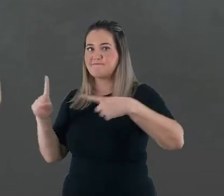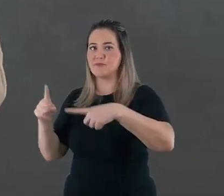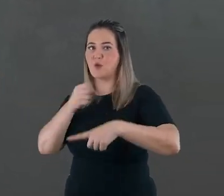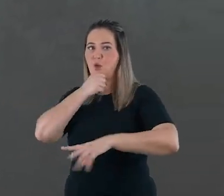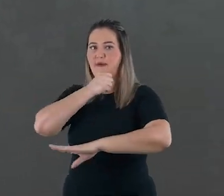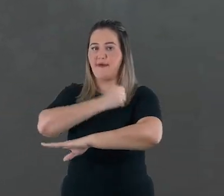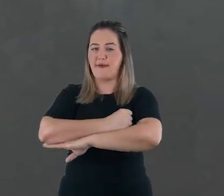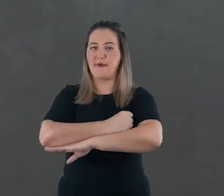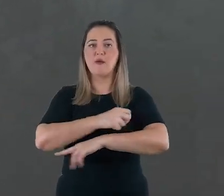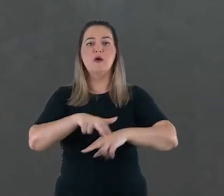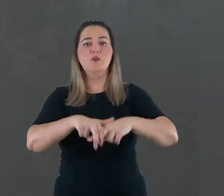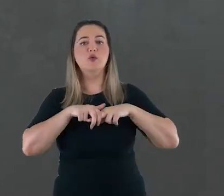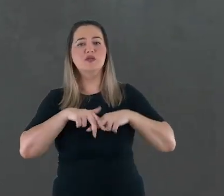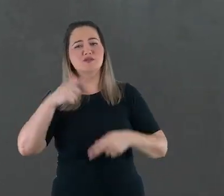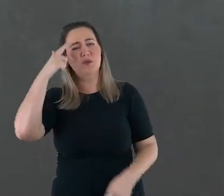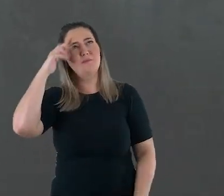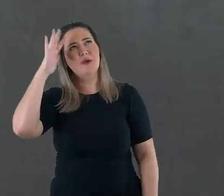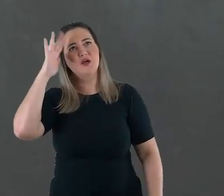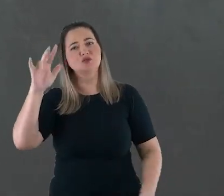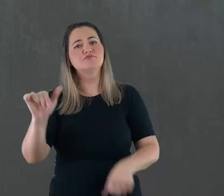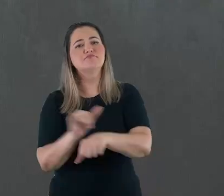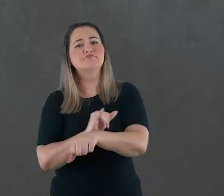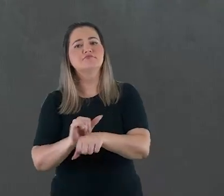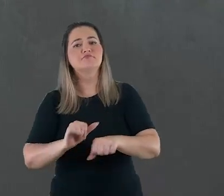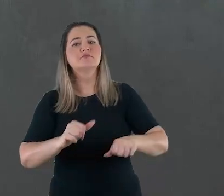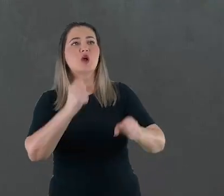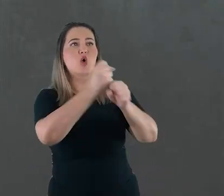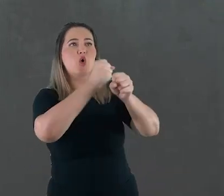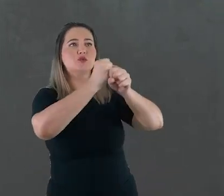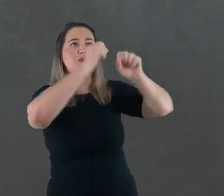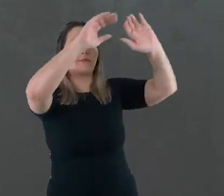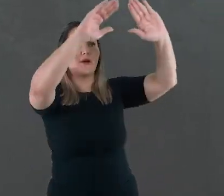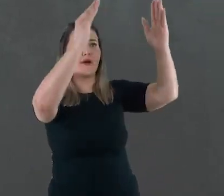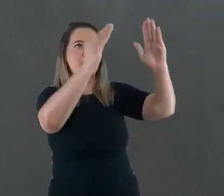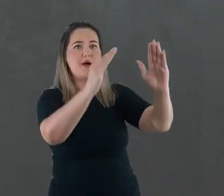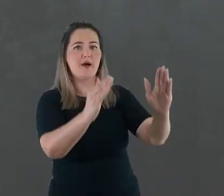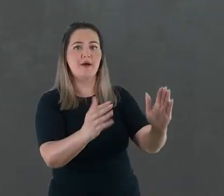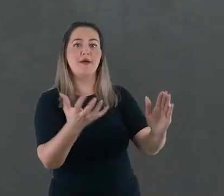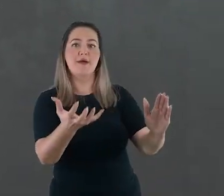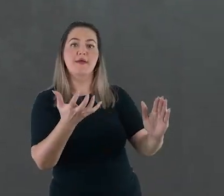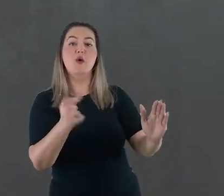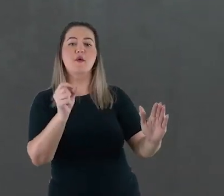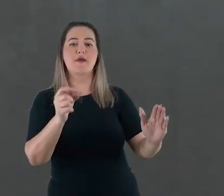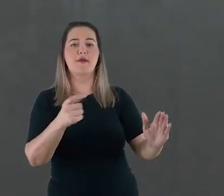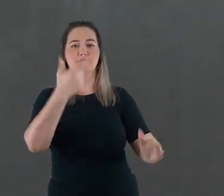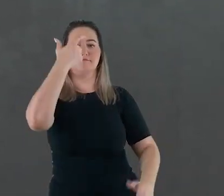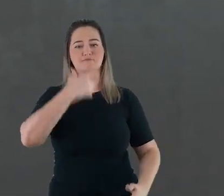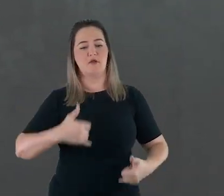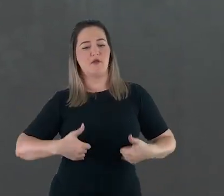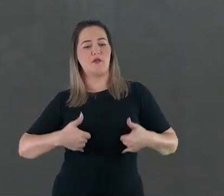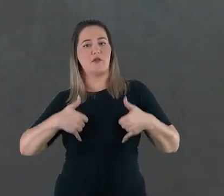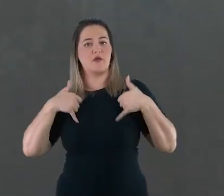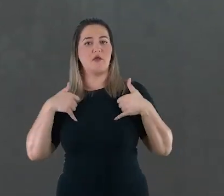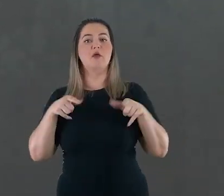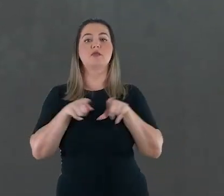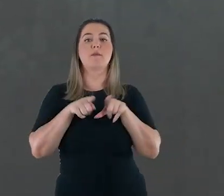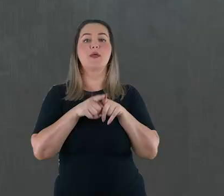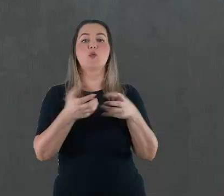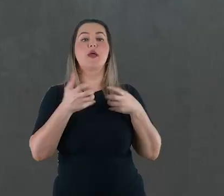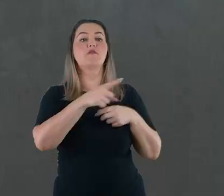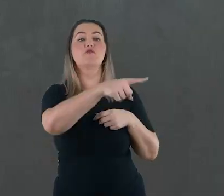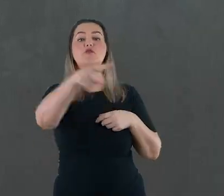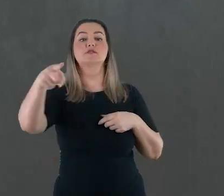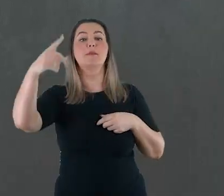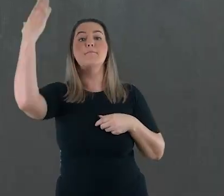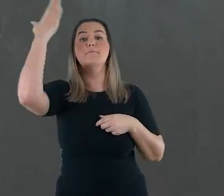que o erguimento da imagem de Nabucodonosor, além de satisfazer o ego do rei, seria uma forma de garantir a lealdade